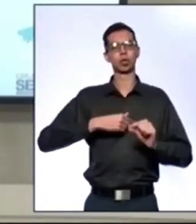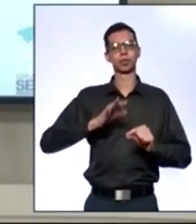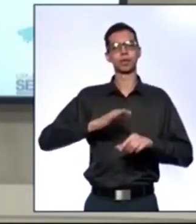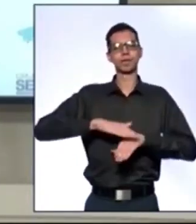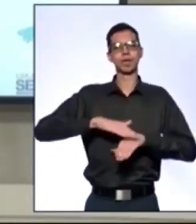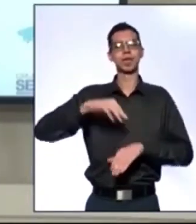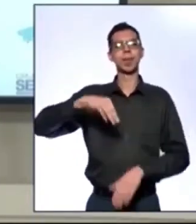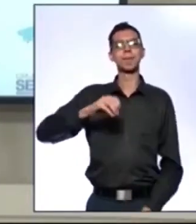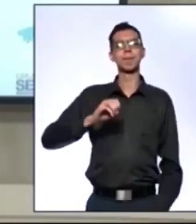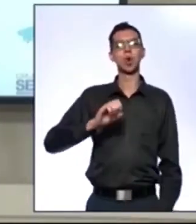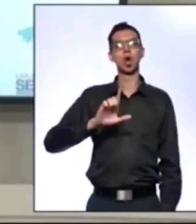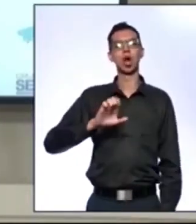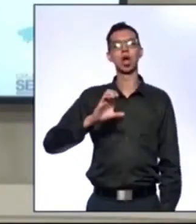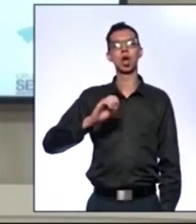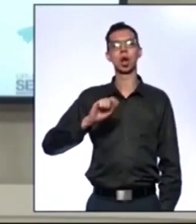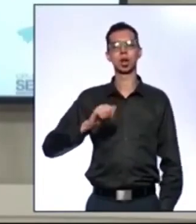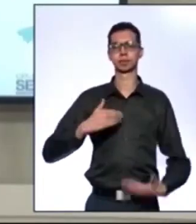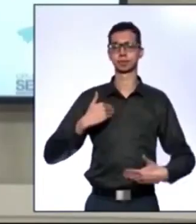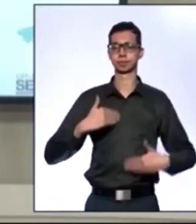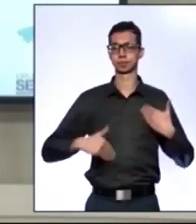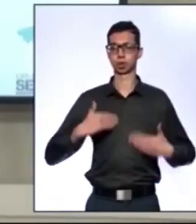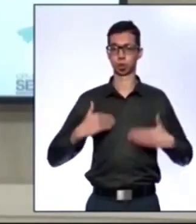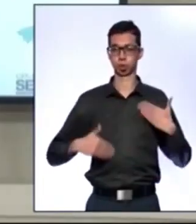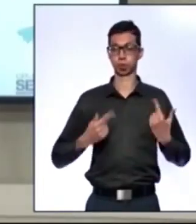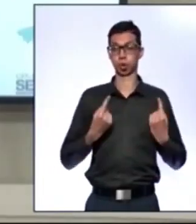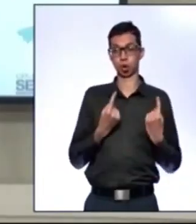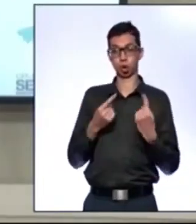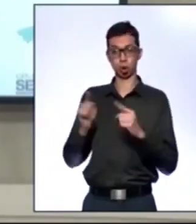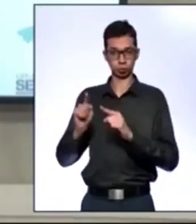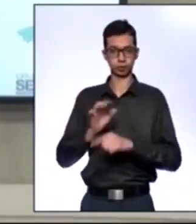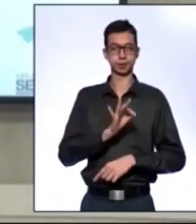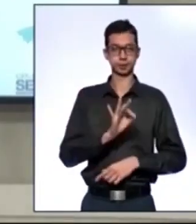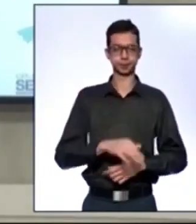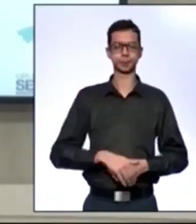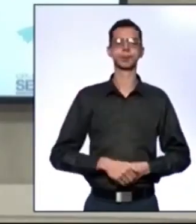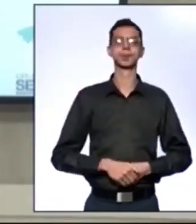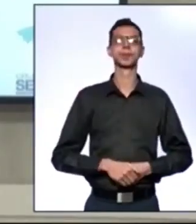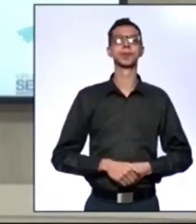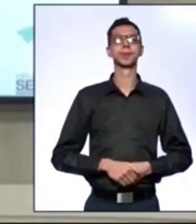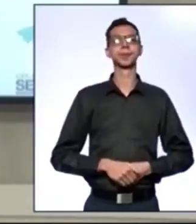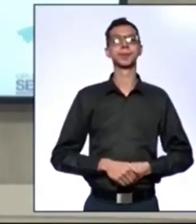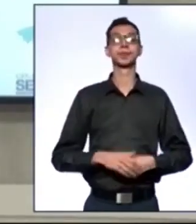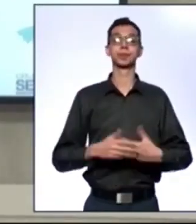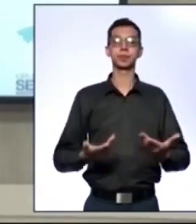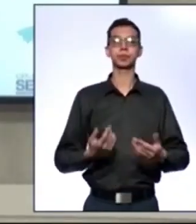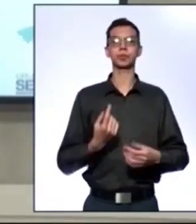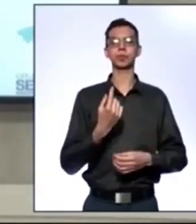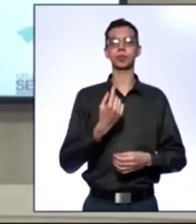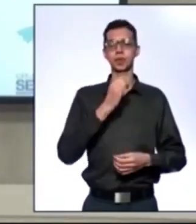contra. Antígeno é a molécula estranha. Legal? Um